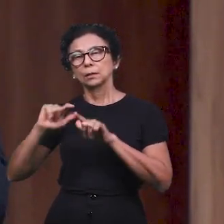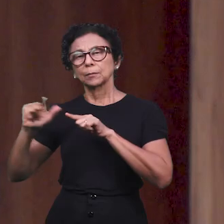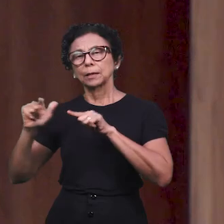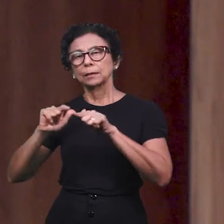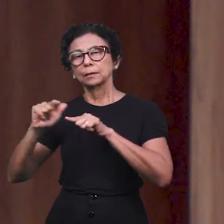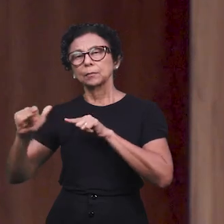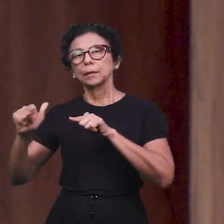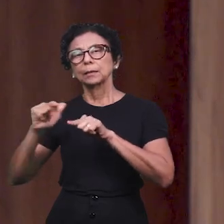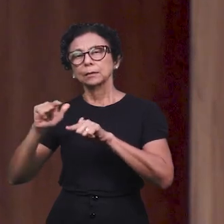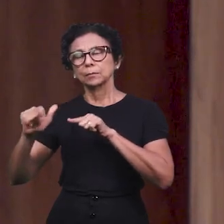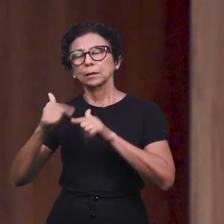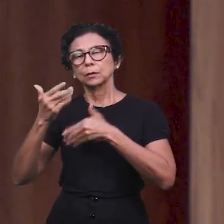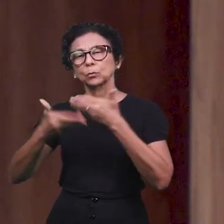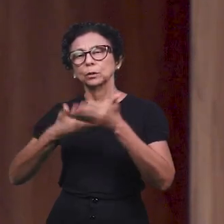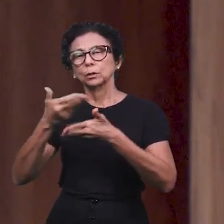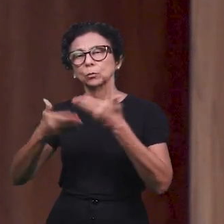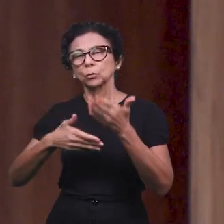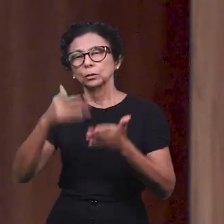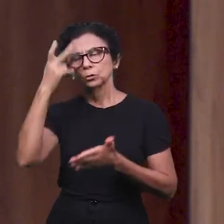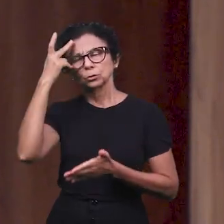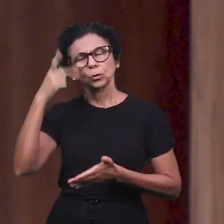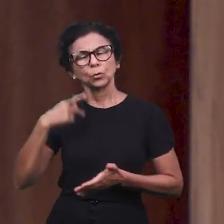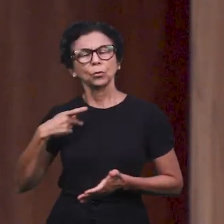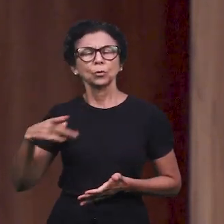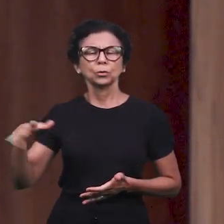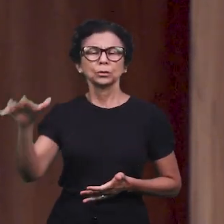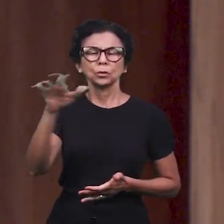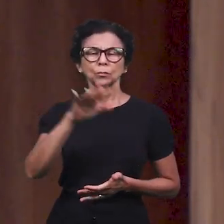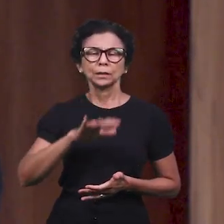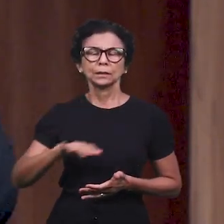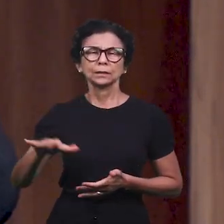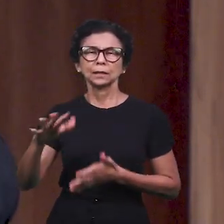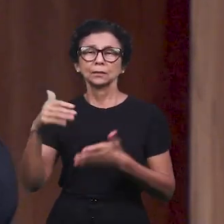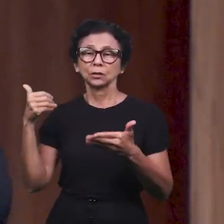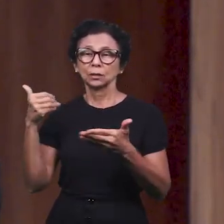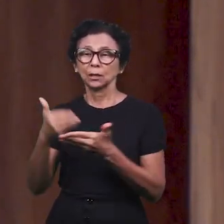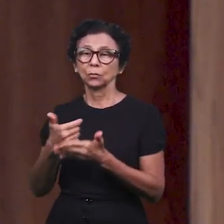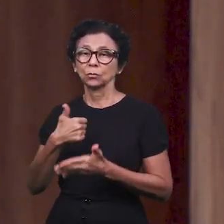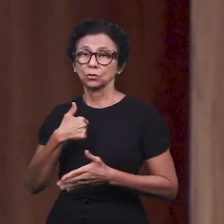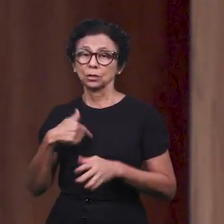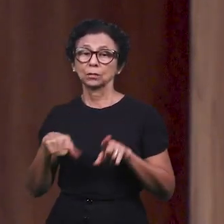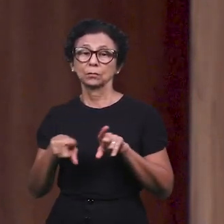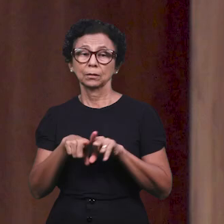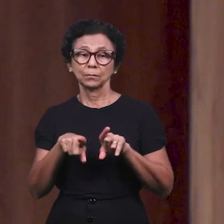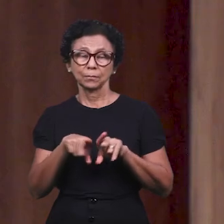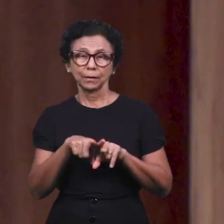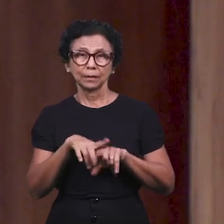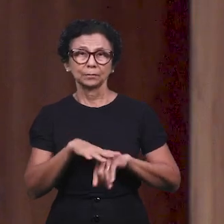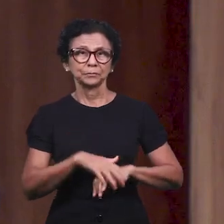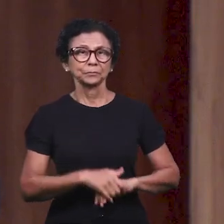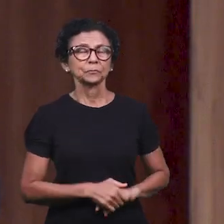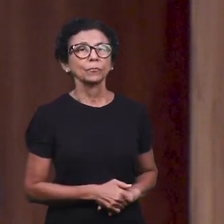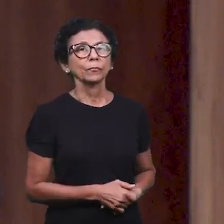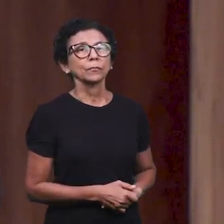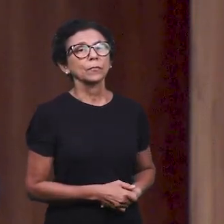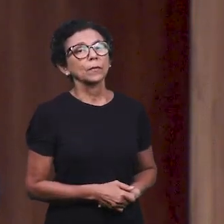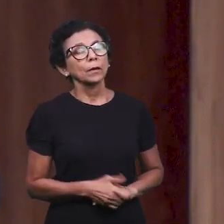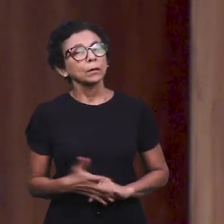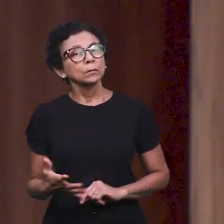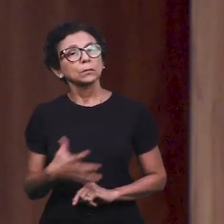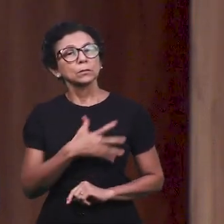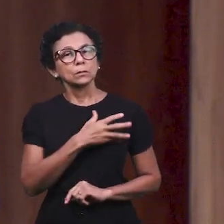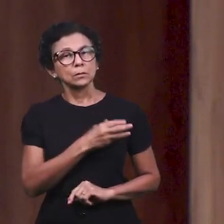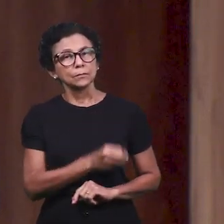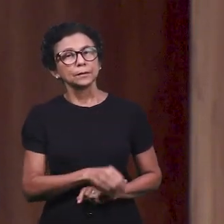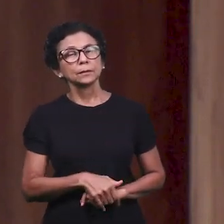com eles, se nós pararmos para ler a palavra com nossos filhos e orar com eles, se ensinarmos a levar para o culto, eles